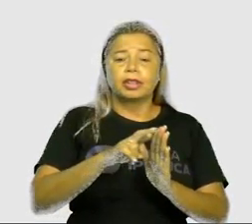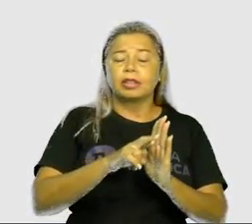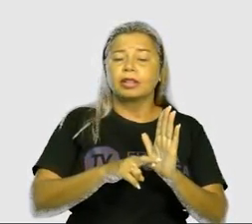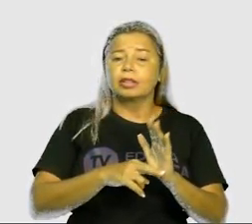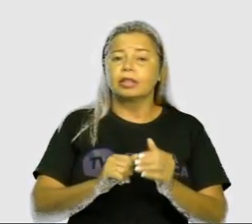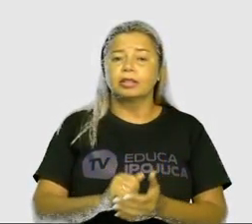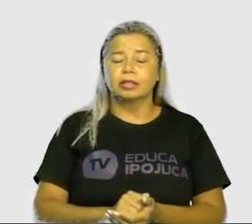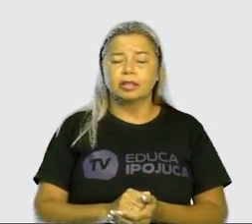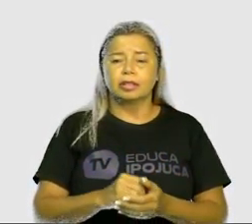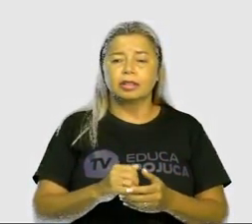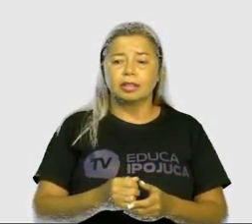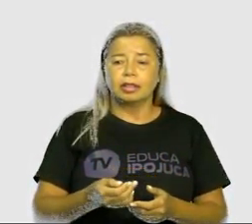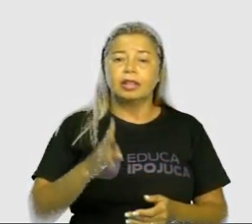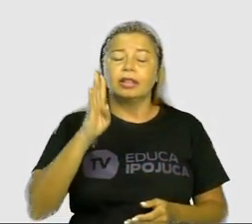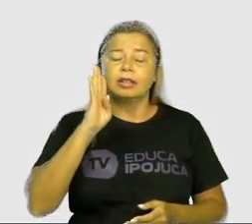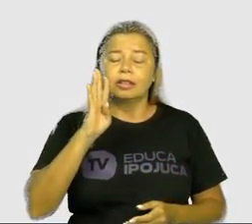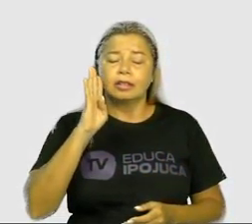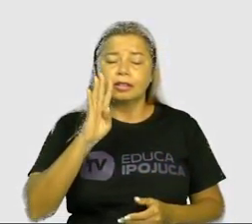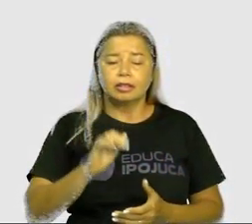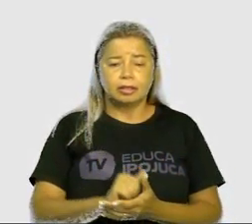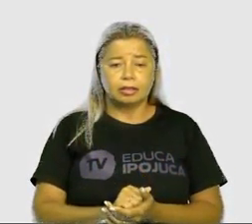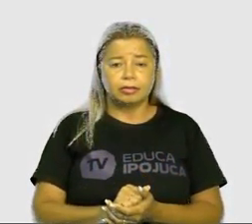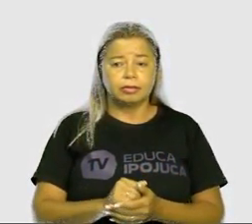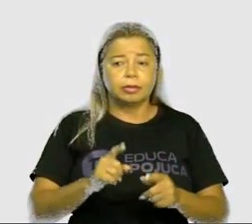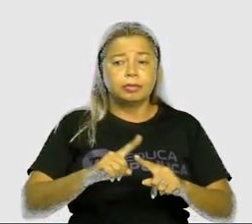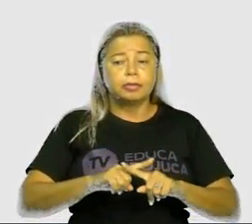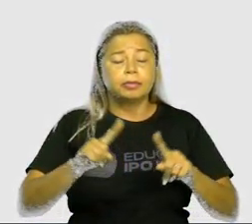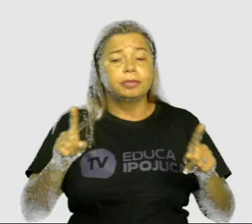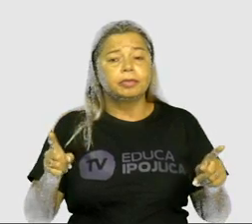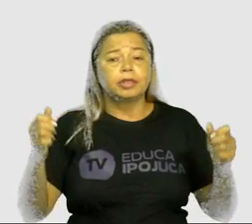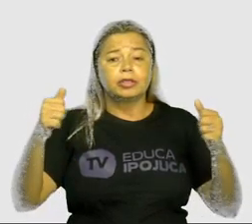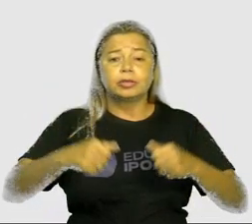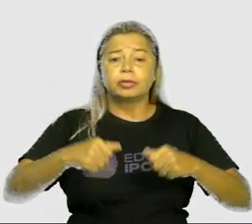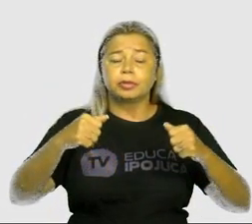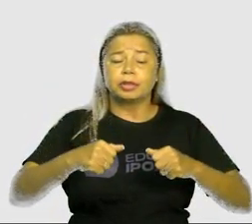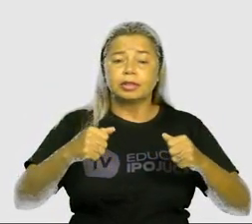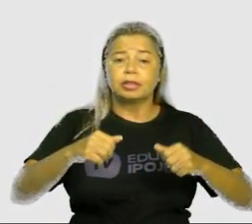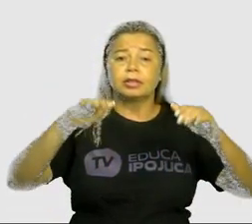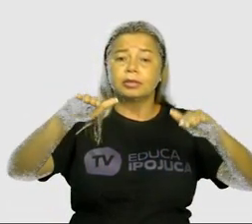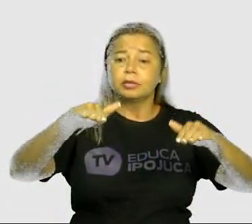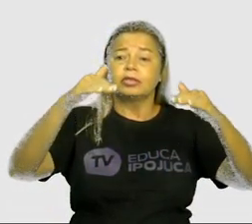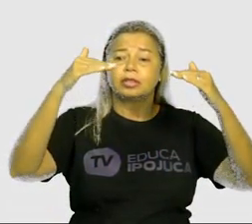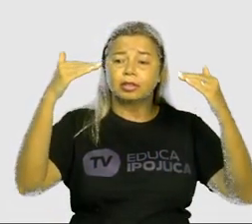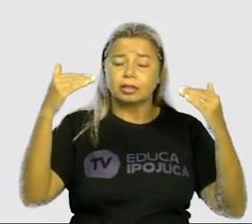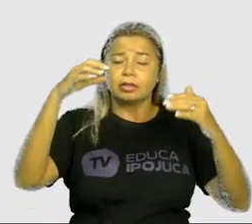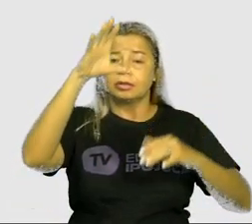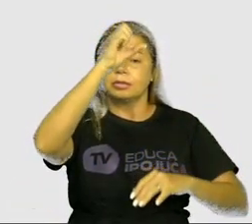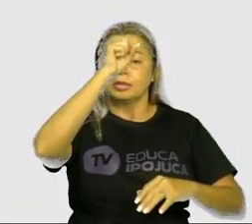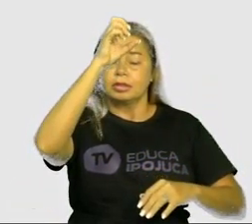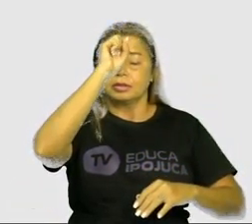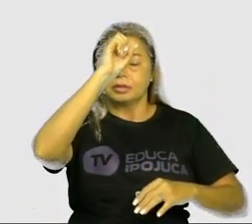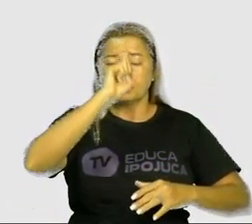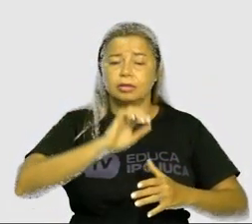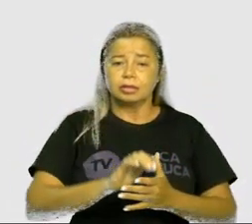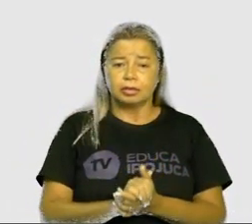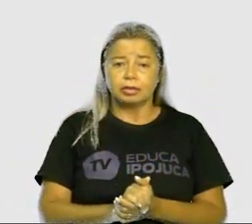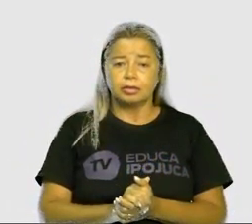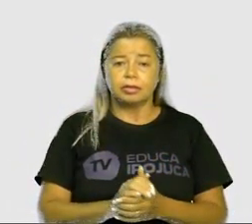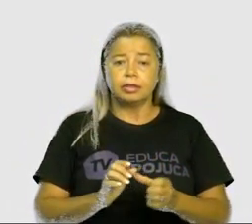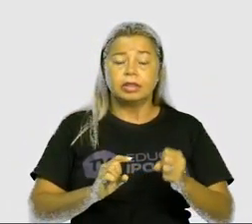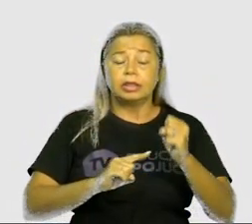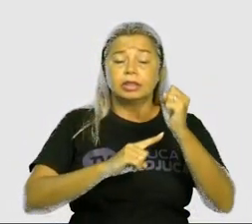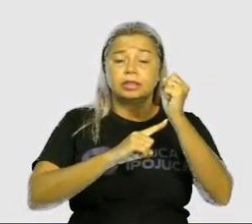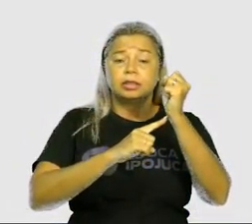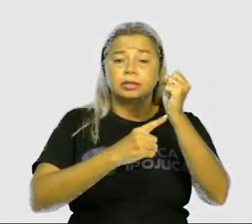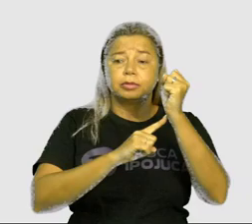regra Ela é bem legal mas se você não prestar atenção você se confunde tá bom algumas substantivos eles terminam